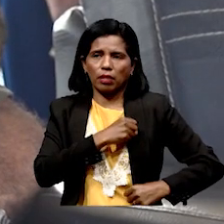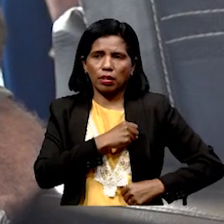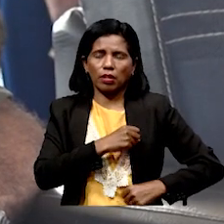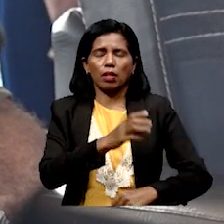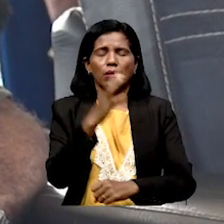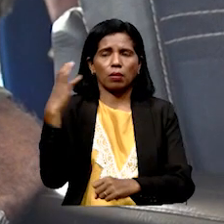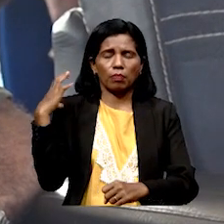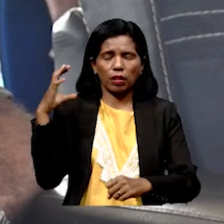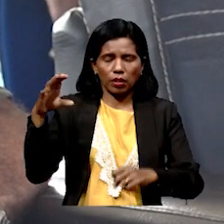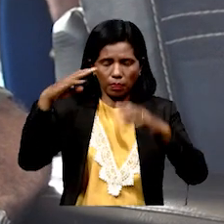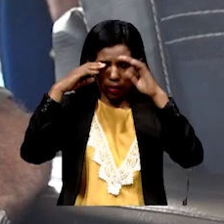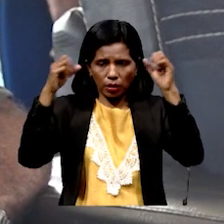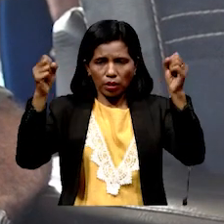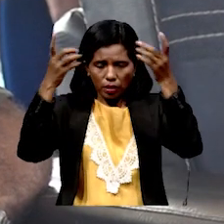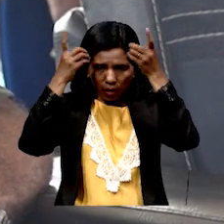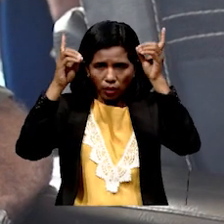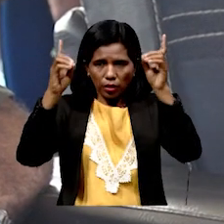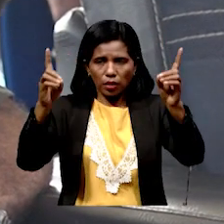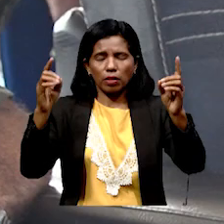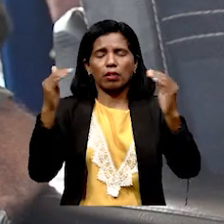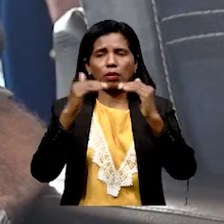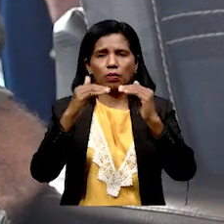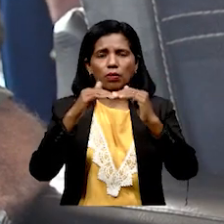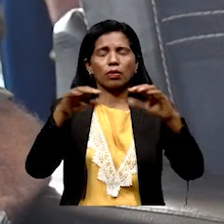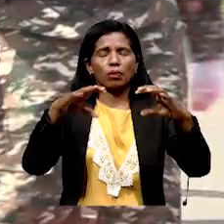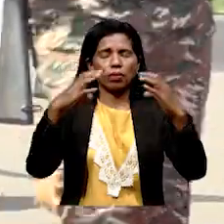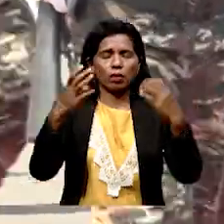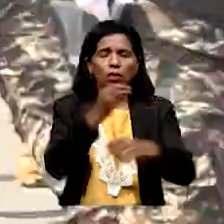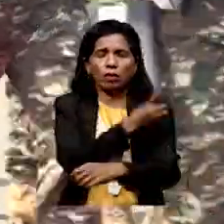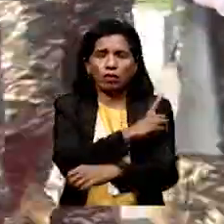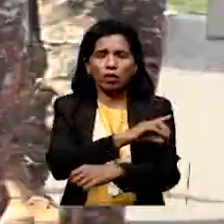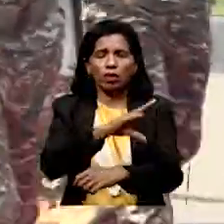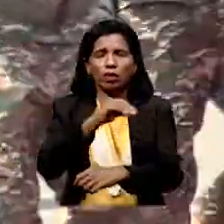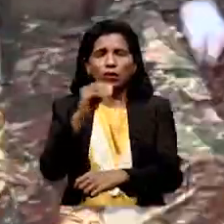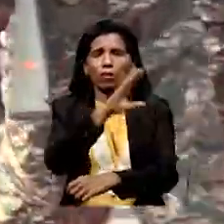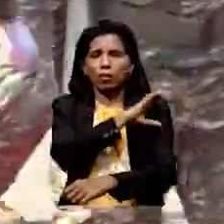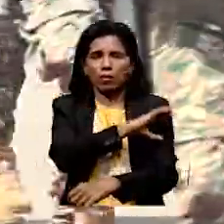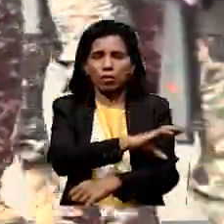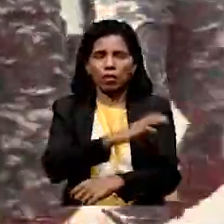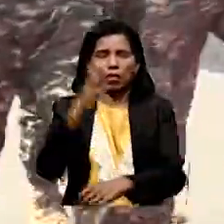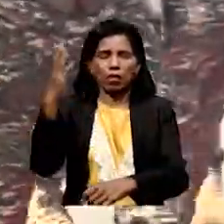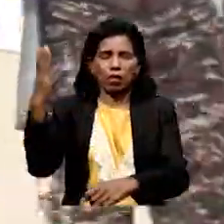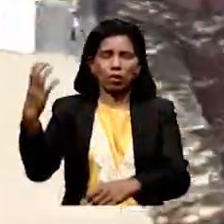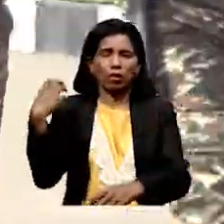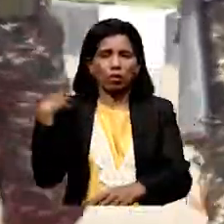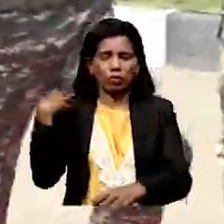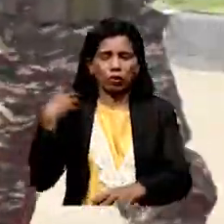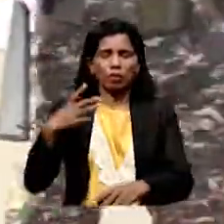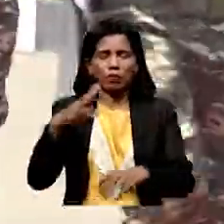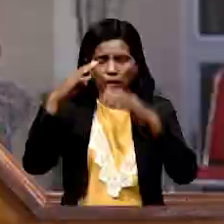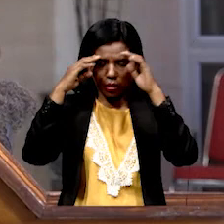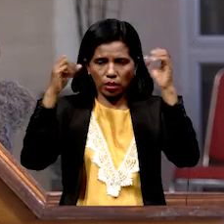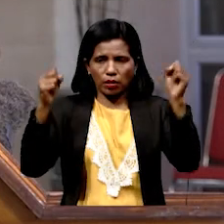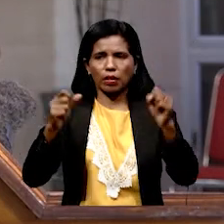Presidente da República, Nebese decide, liu se reunião Conselho Superior de Defesa no Segurança e a Palácio Presidencial. Abam